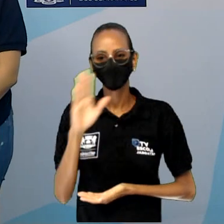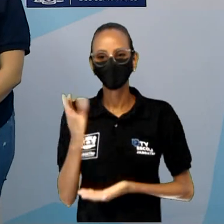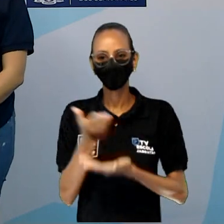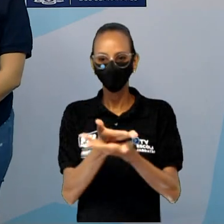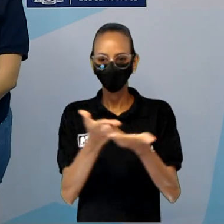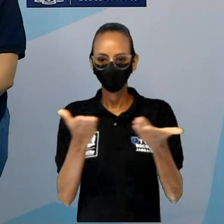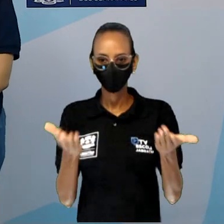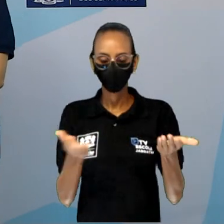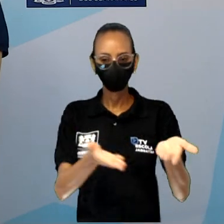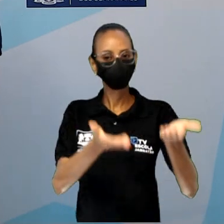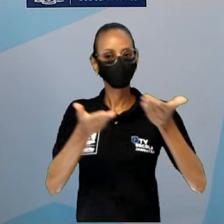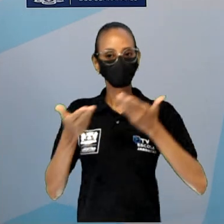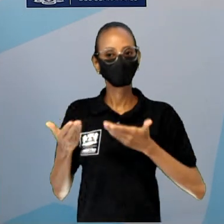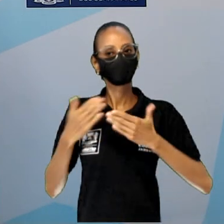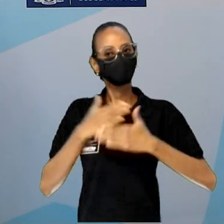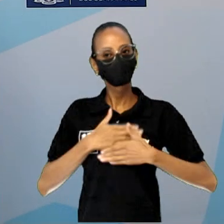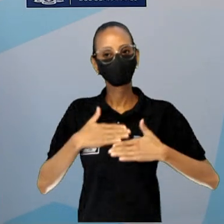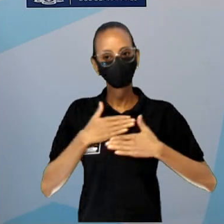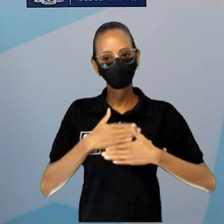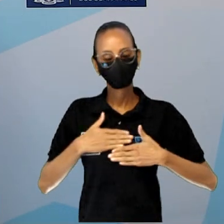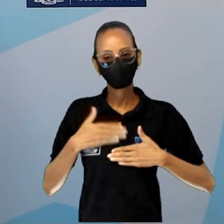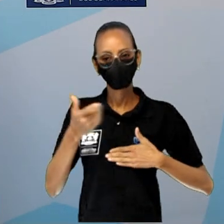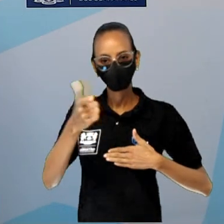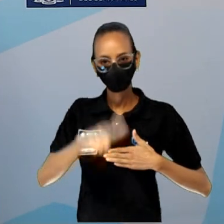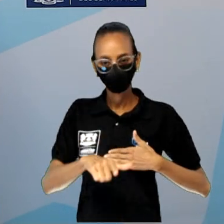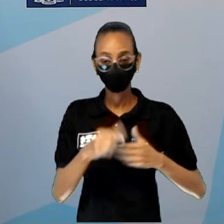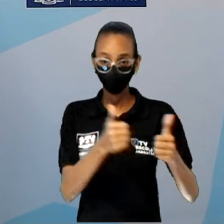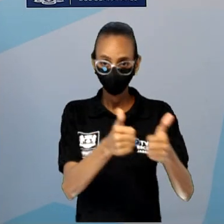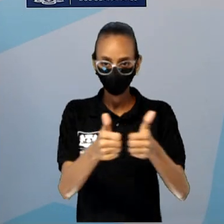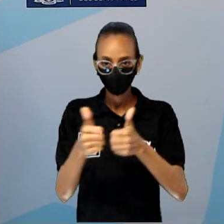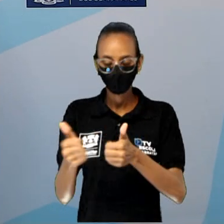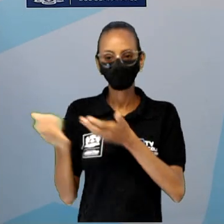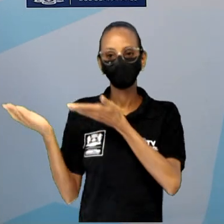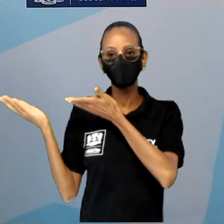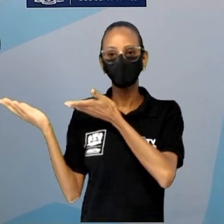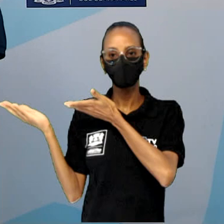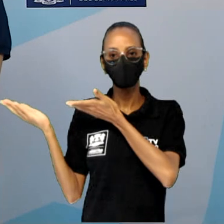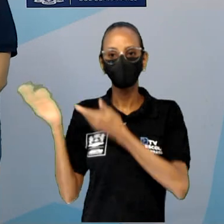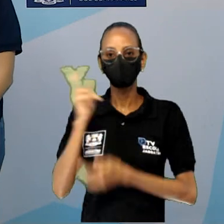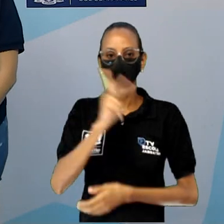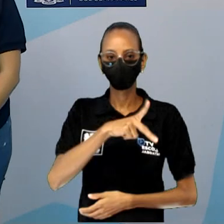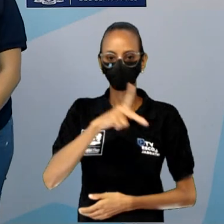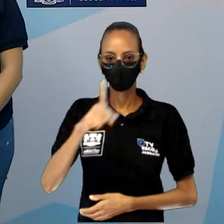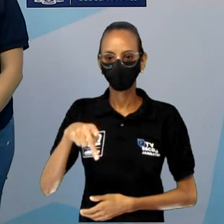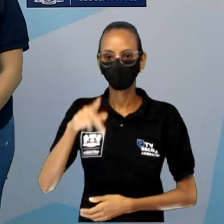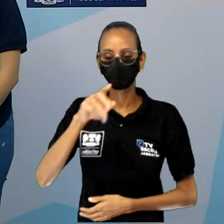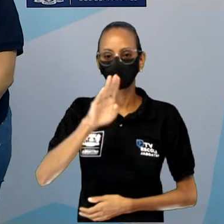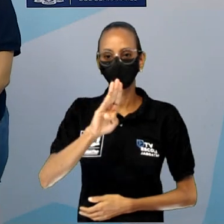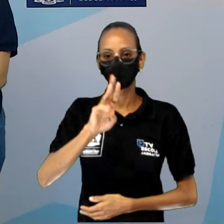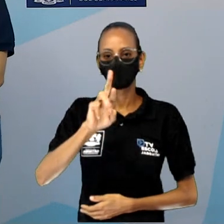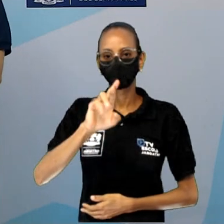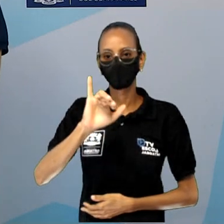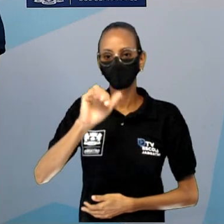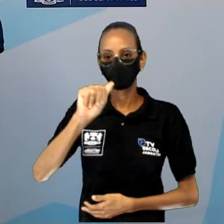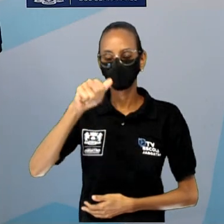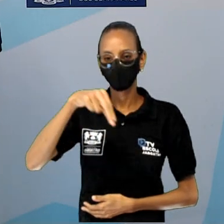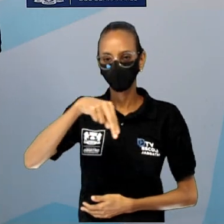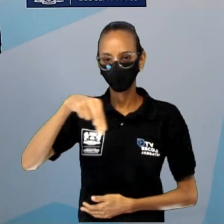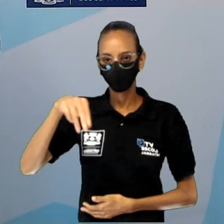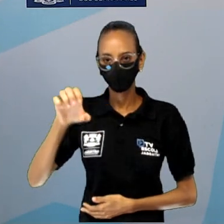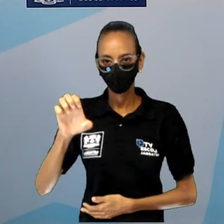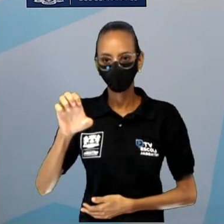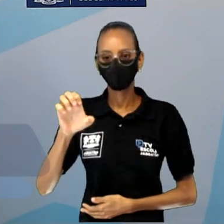Pessoal, sejam bem-vindos mais uma vez. Tudo bem? O meu nome é Briane Mourão, sou professora de matemática e hoje a gente vai